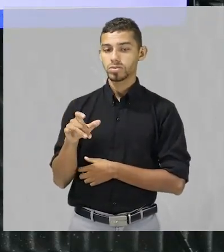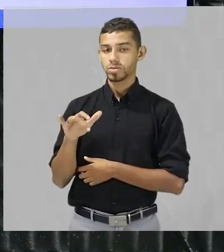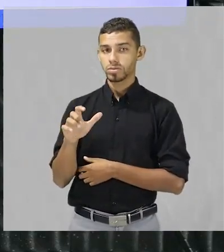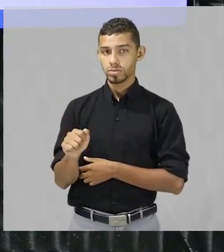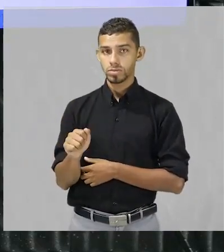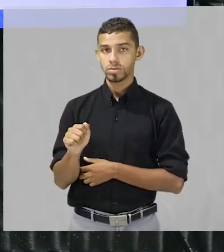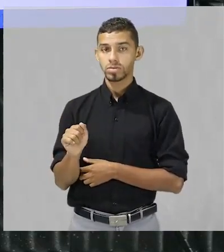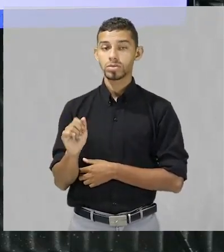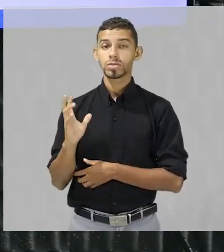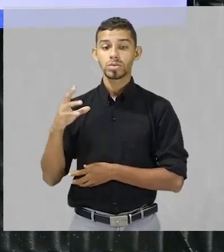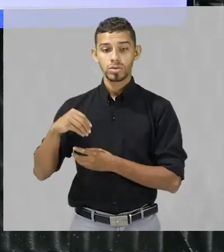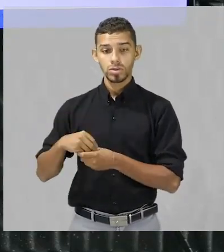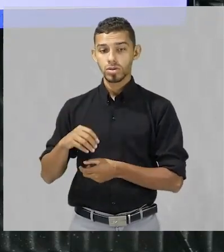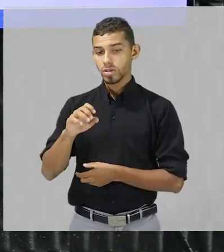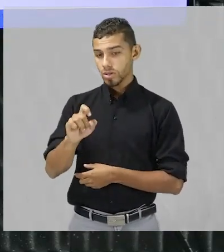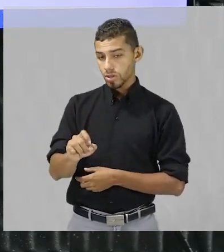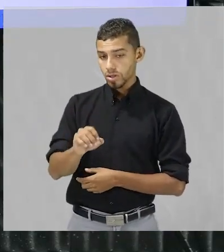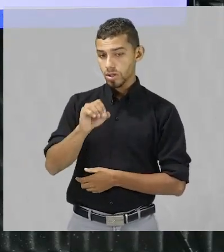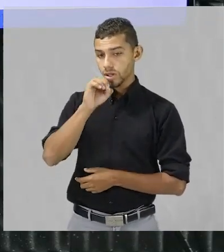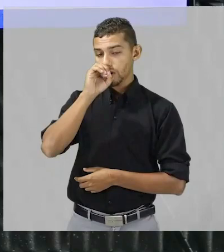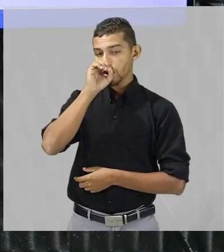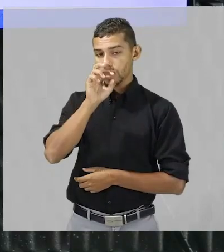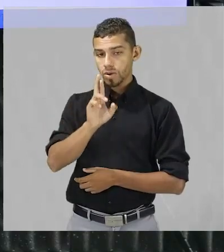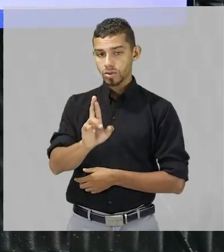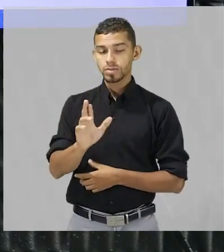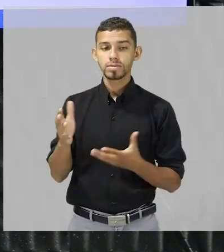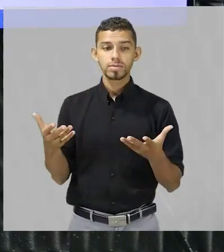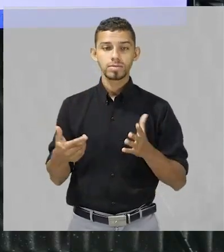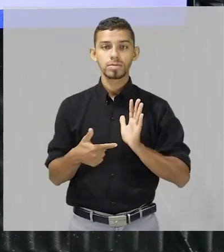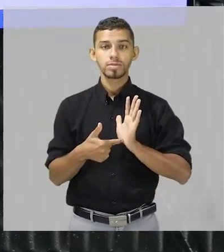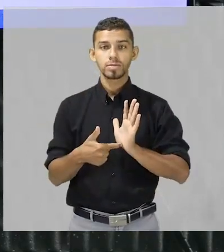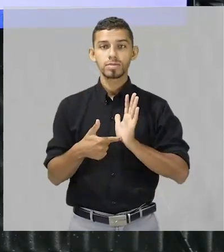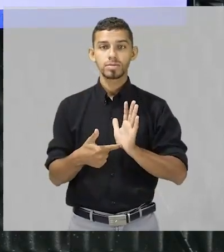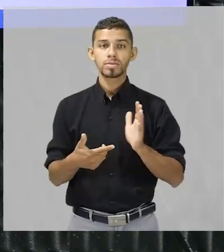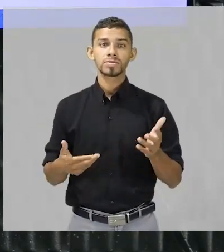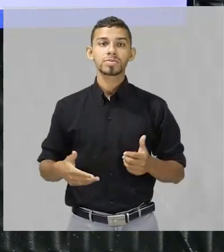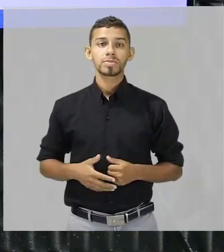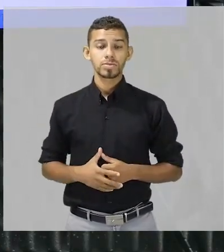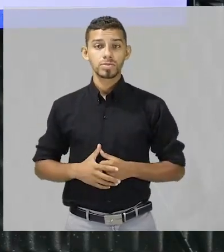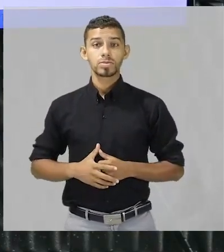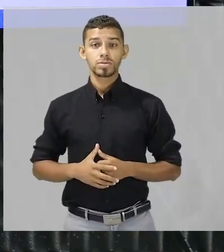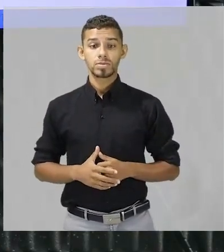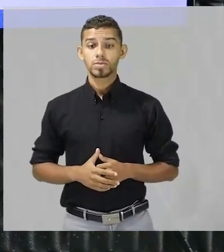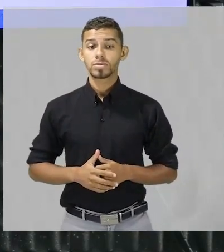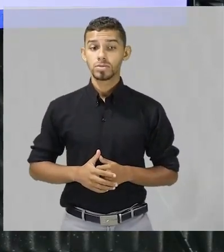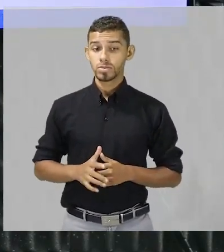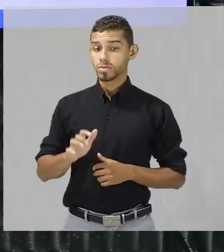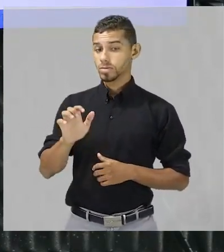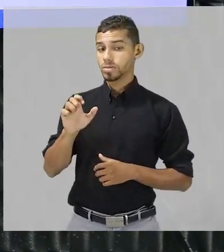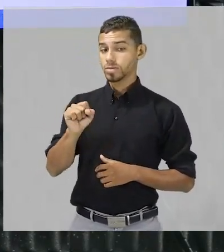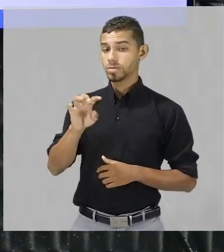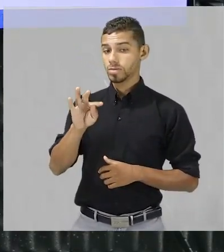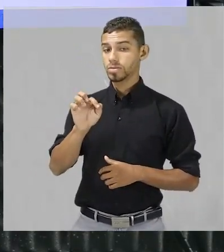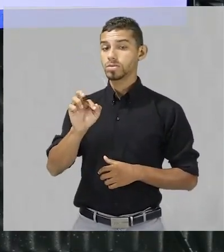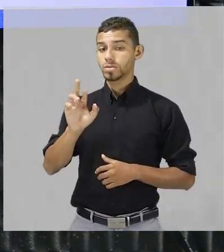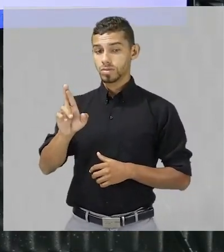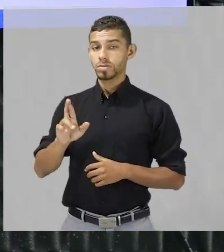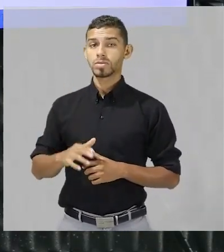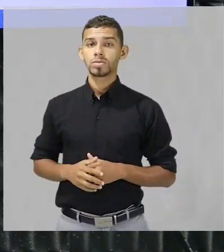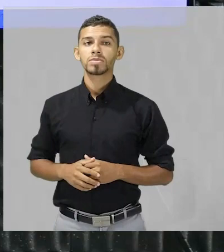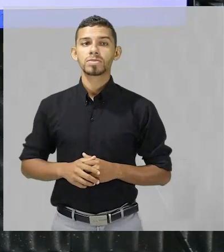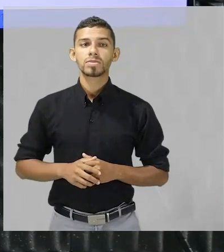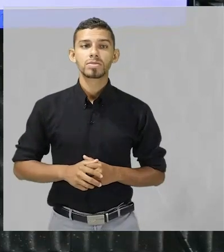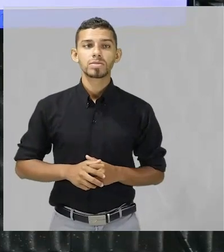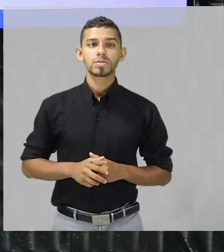ligado a um oxigênio que apresenta uma cadeia carbônica. Turminha, éster, tá certo? Um